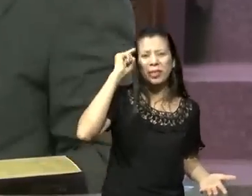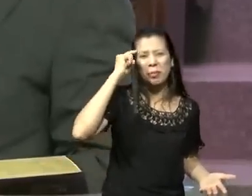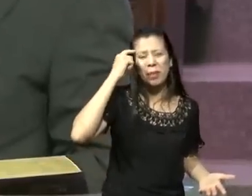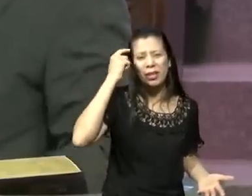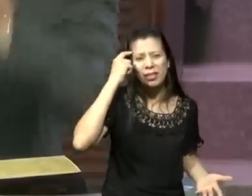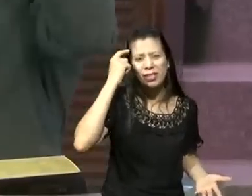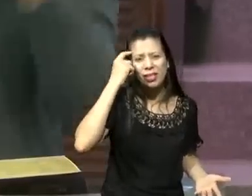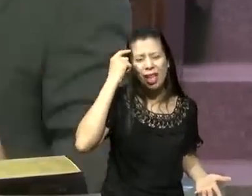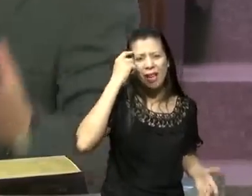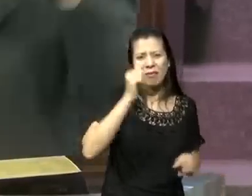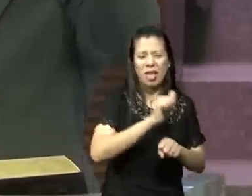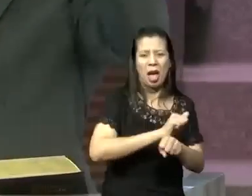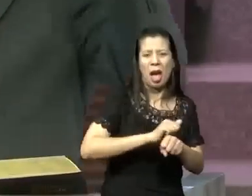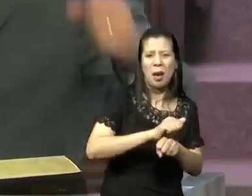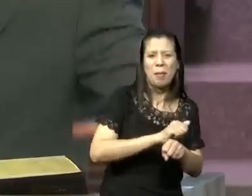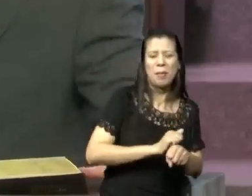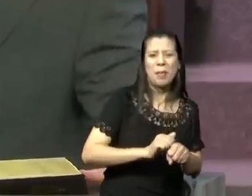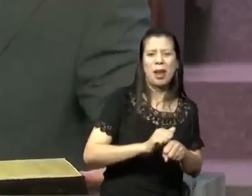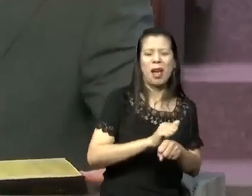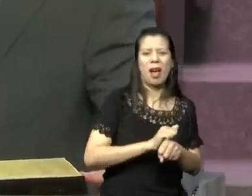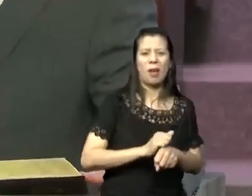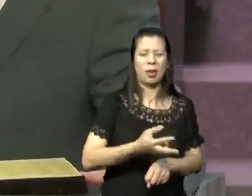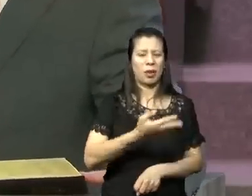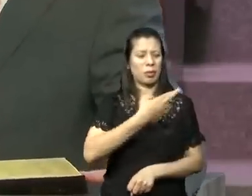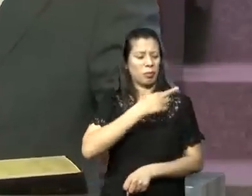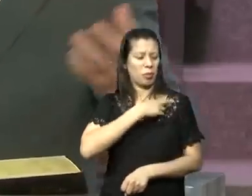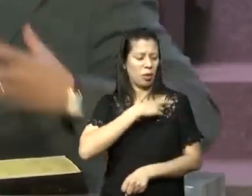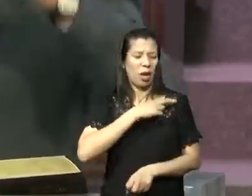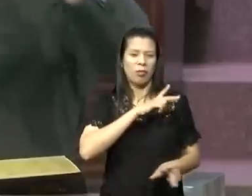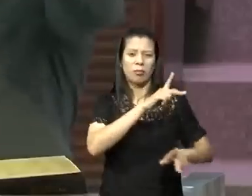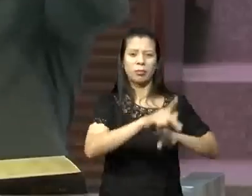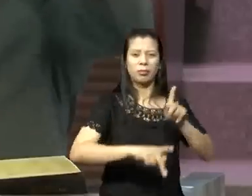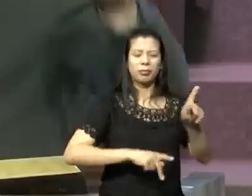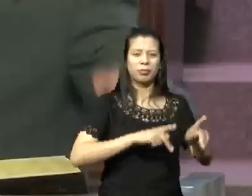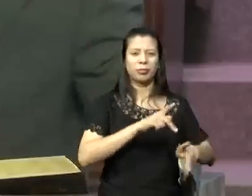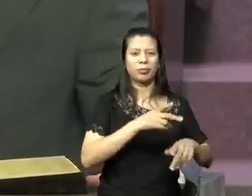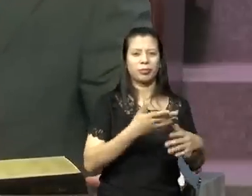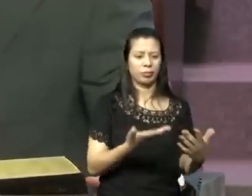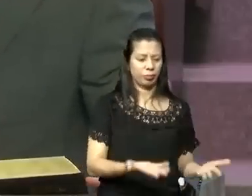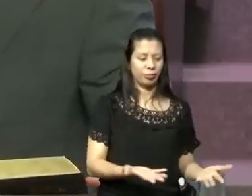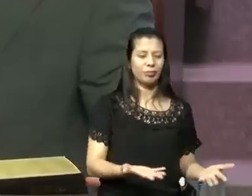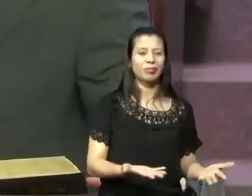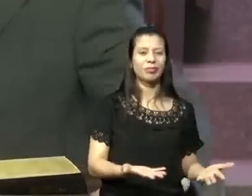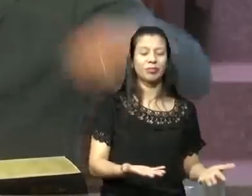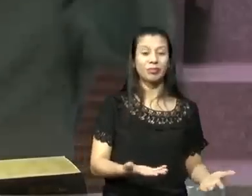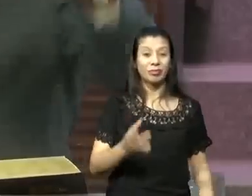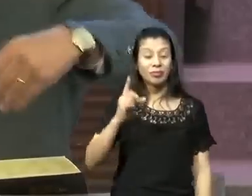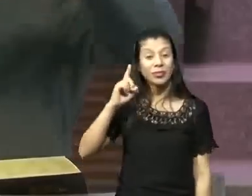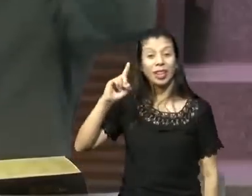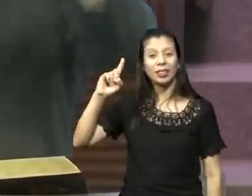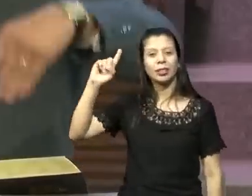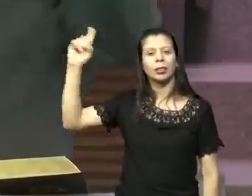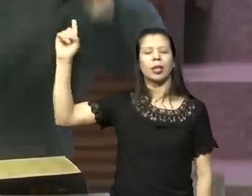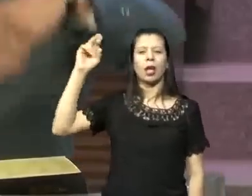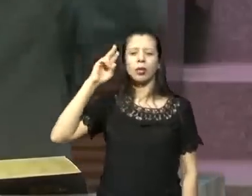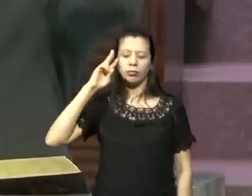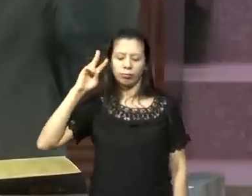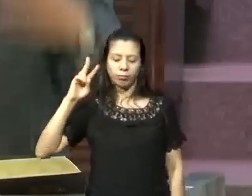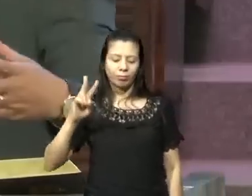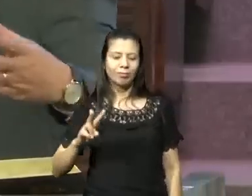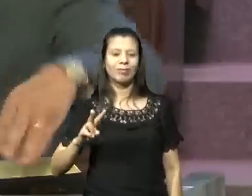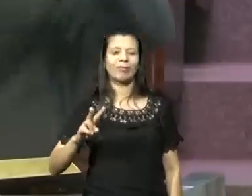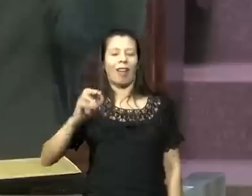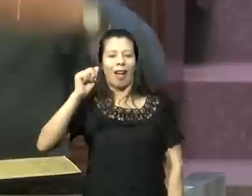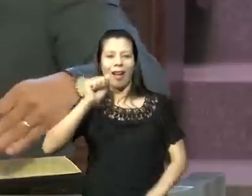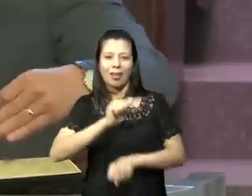me acusam de ter demônios quando eu estou cheio do Espírito Santo Abraão viu o meu dia a maior visão dada